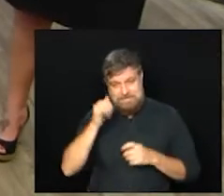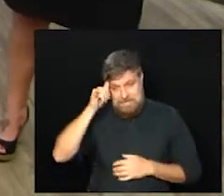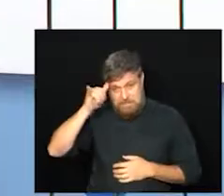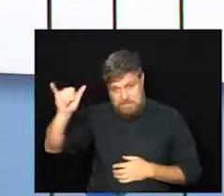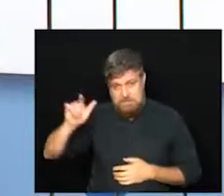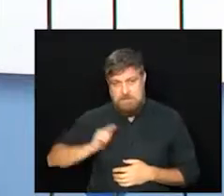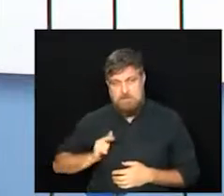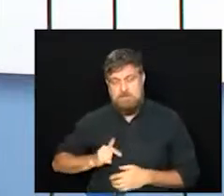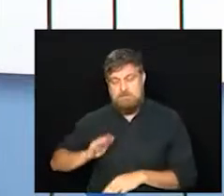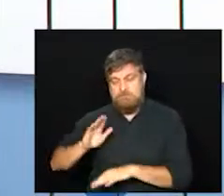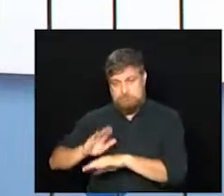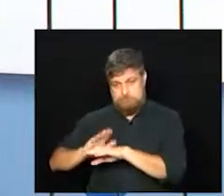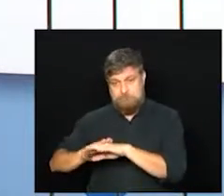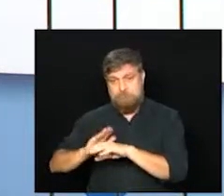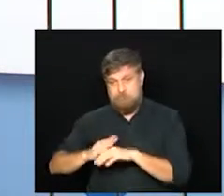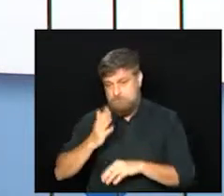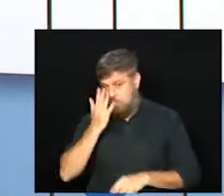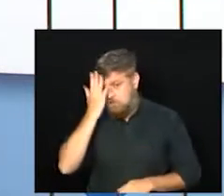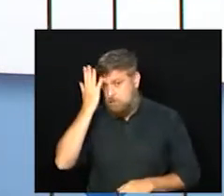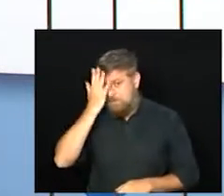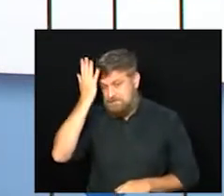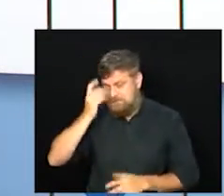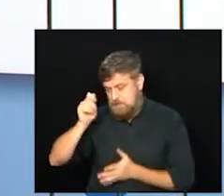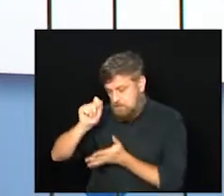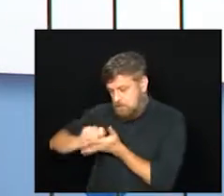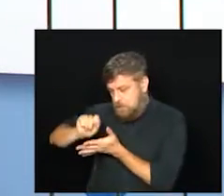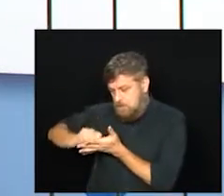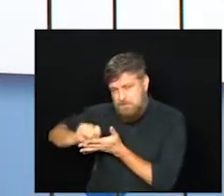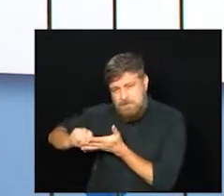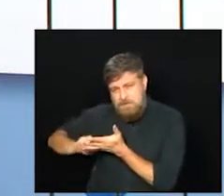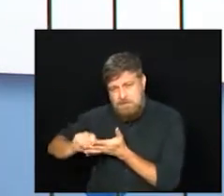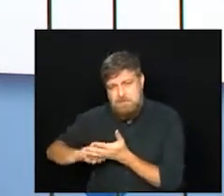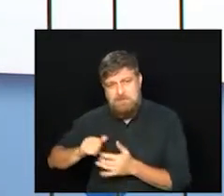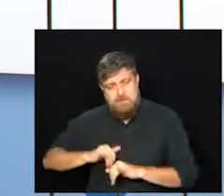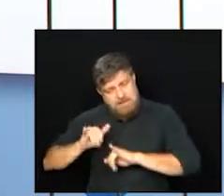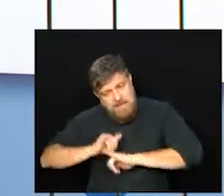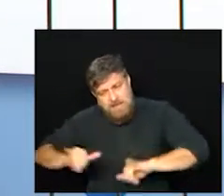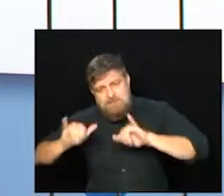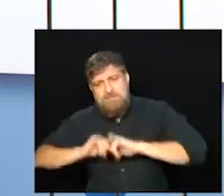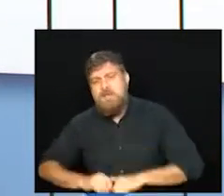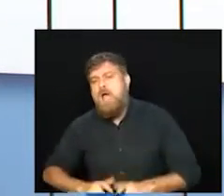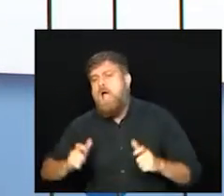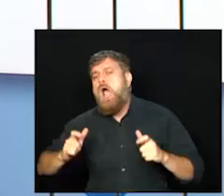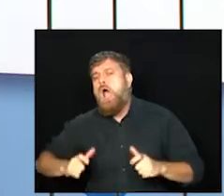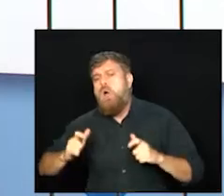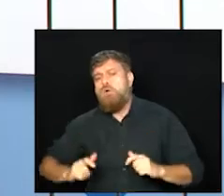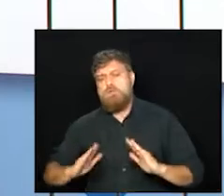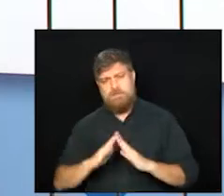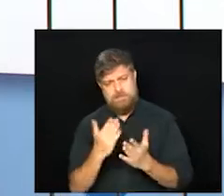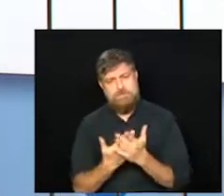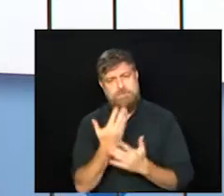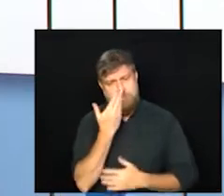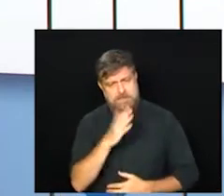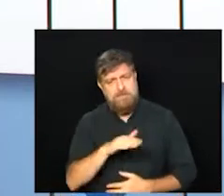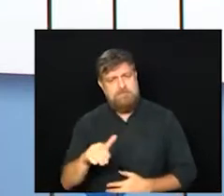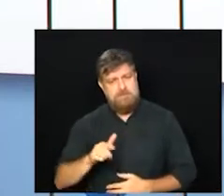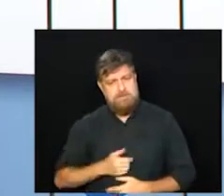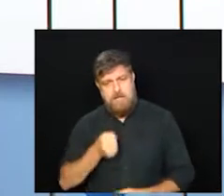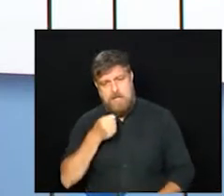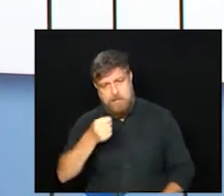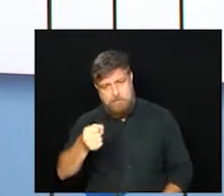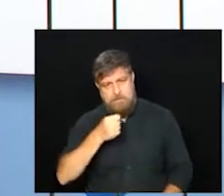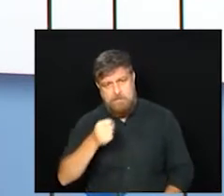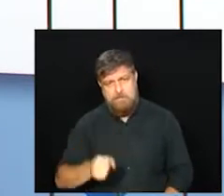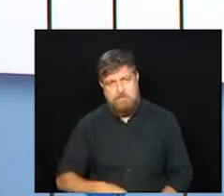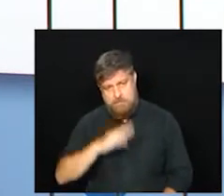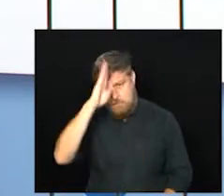vereador Marcelo da Farmácia, que acredita que é preciso falar sobre o tema desde a infância. A reportagem é de